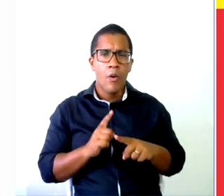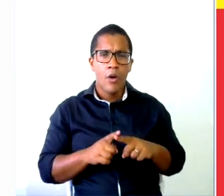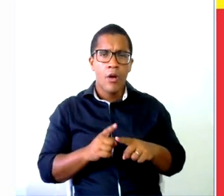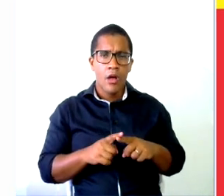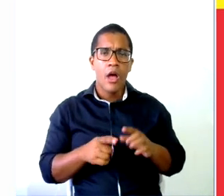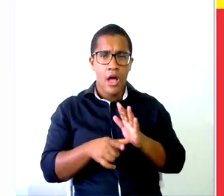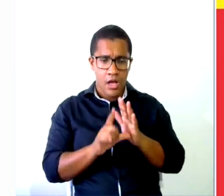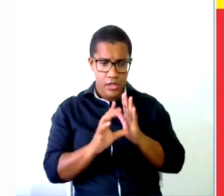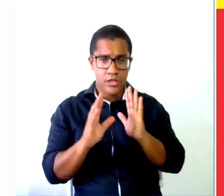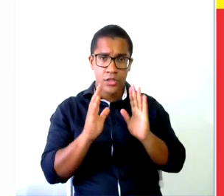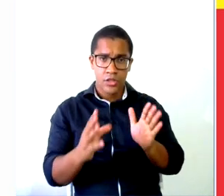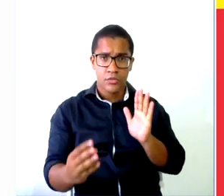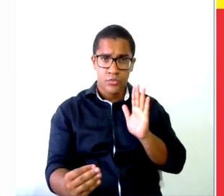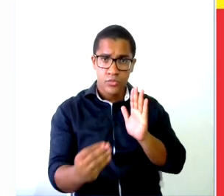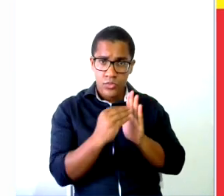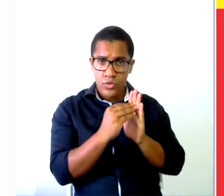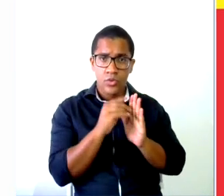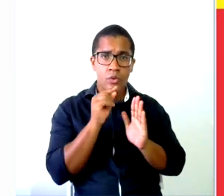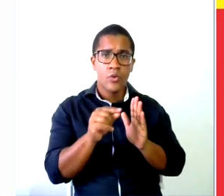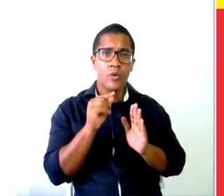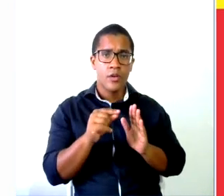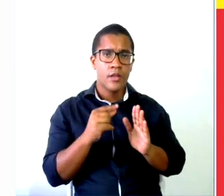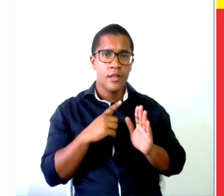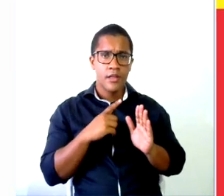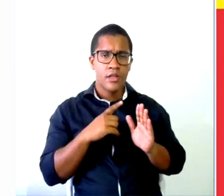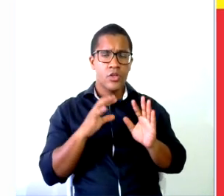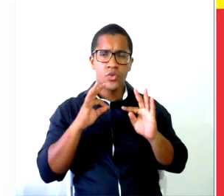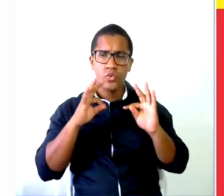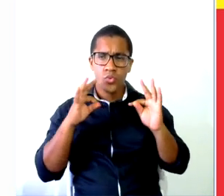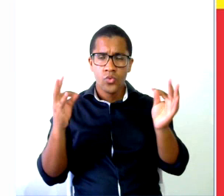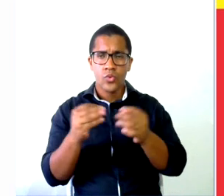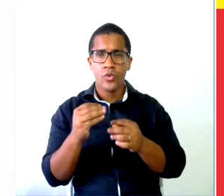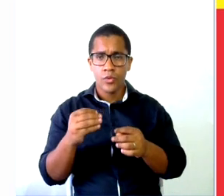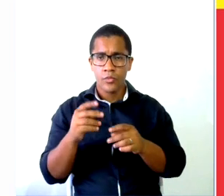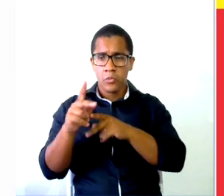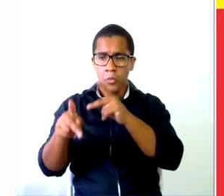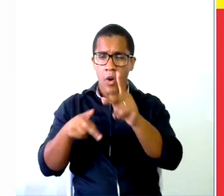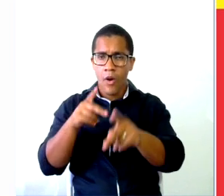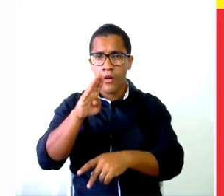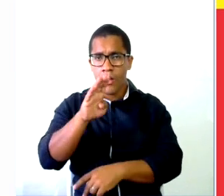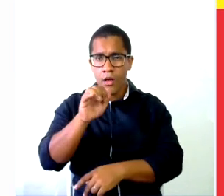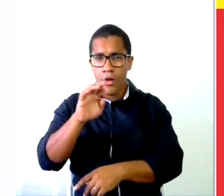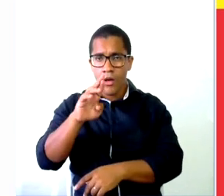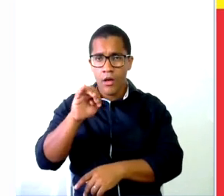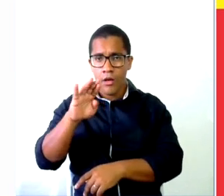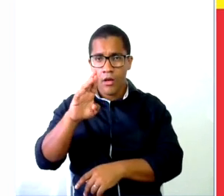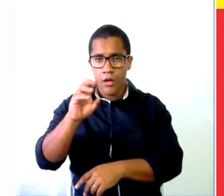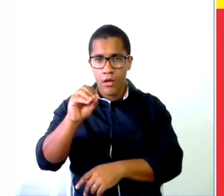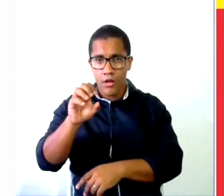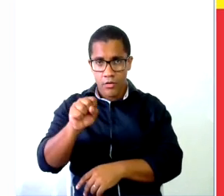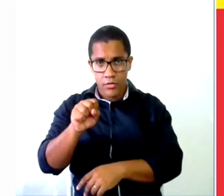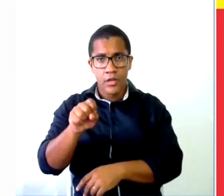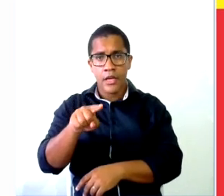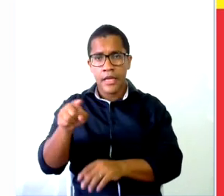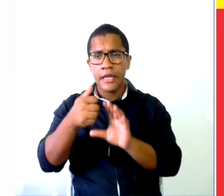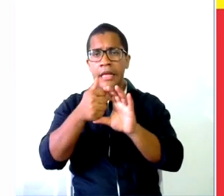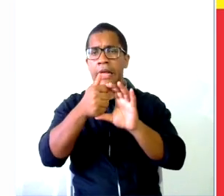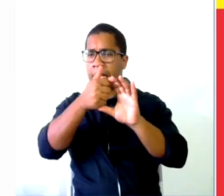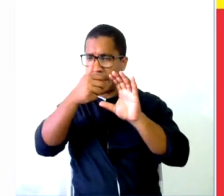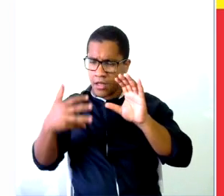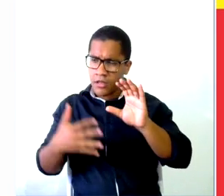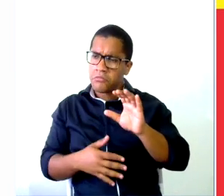chegando a declarar que todos os bárbaros tinham